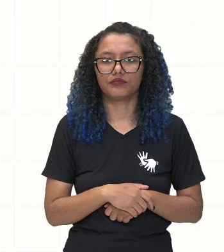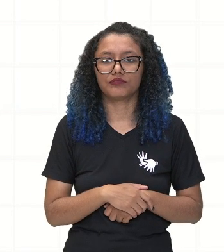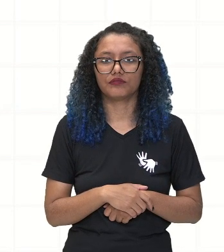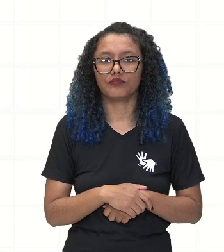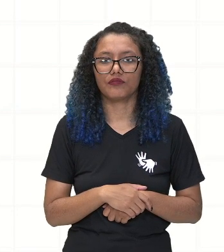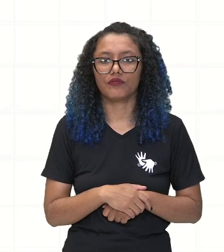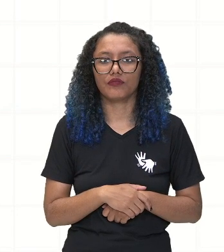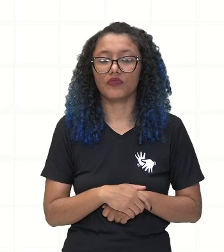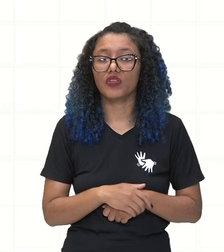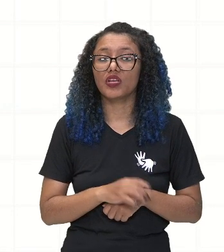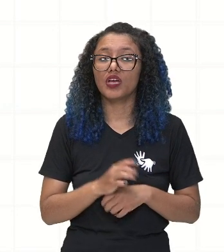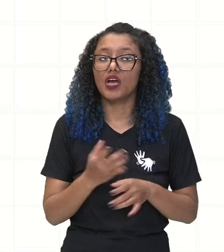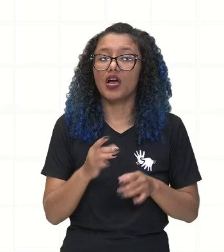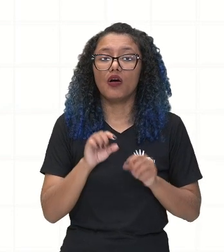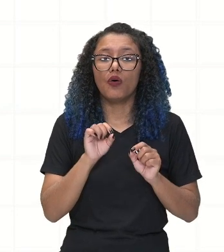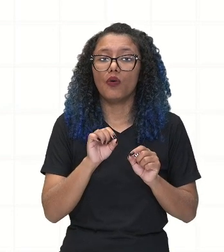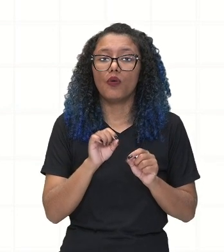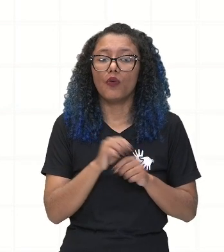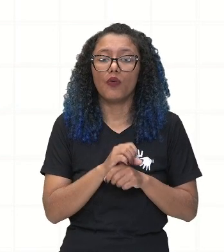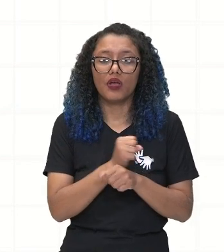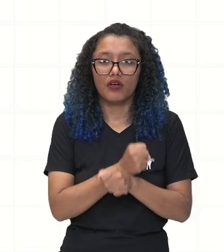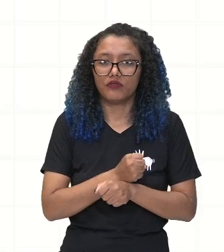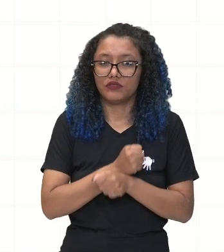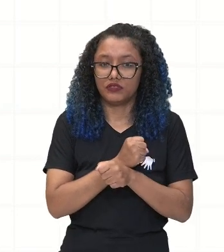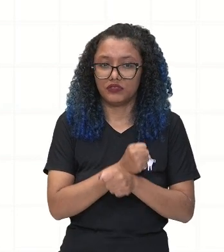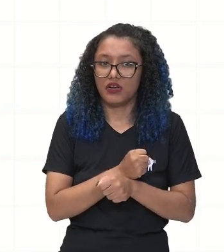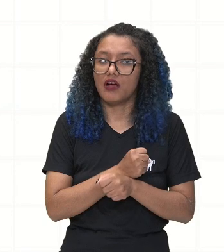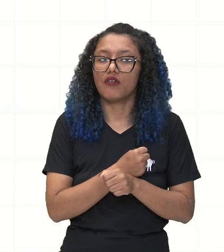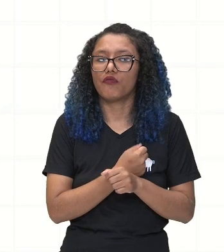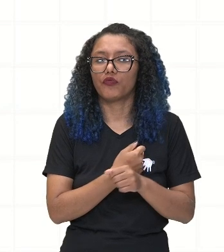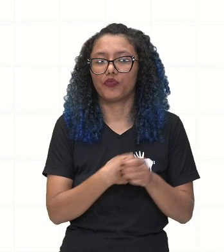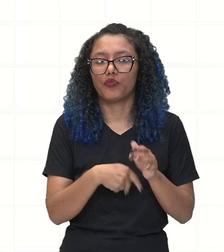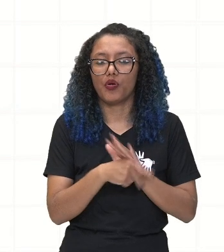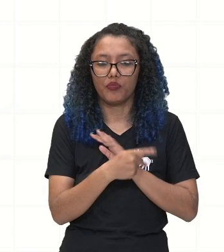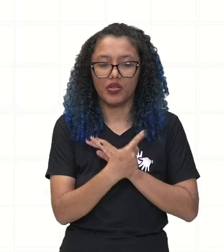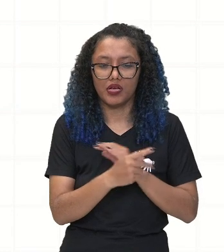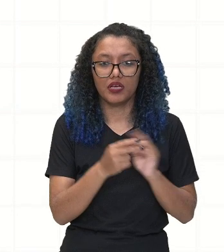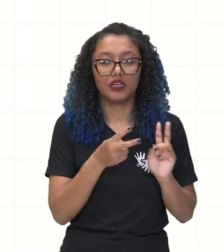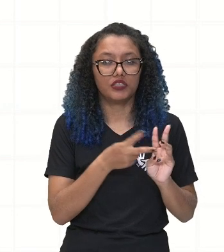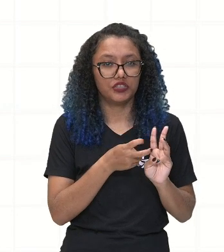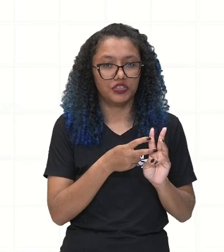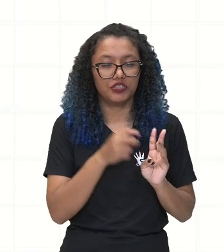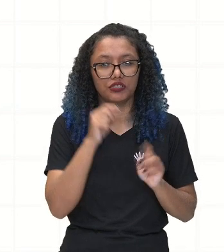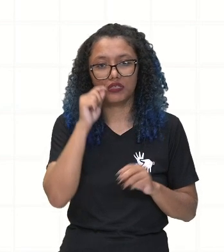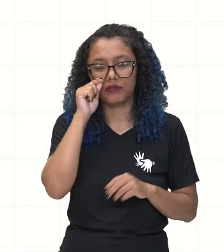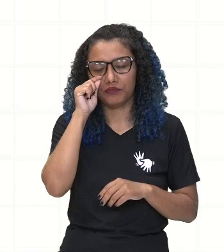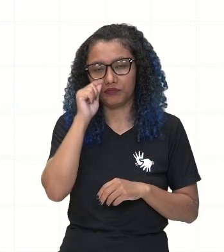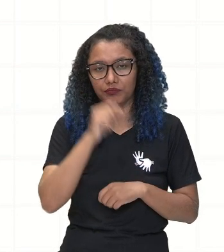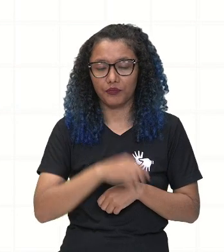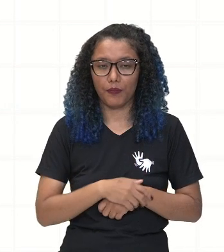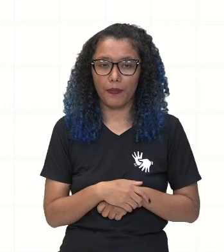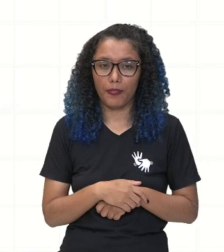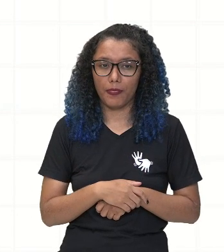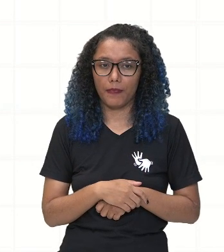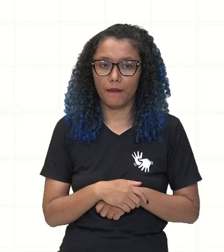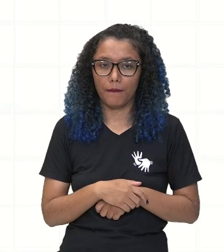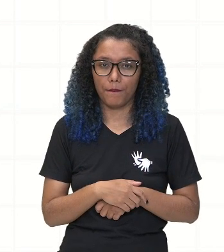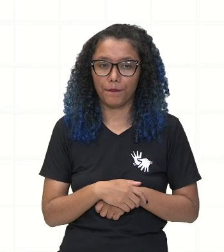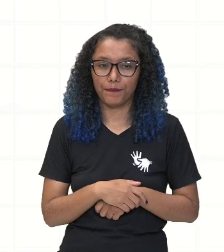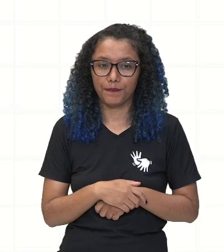escravizada dos nativos. Então, vamos observar aí que é uma das formas de se obter ali a mão de obra